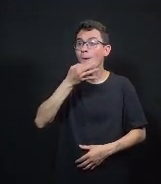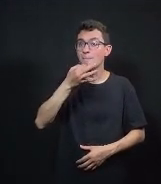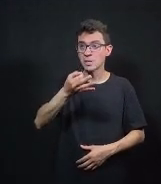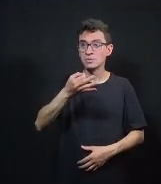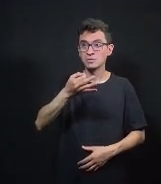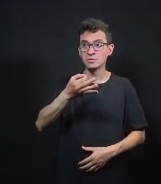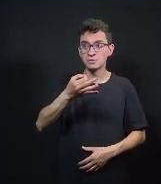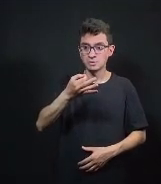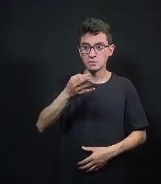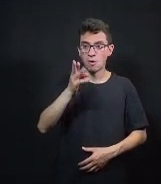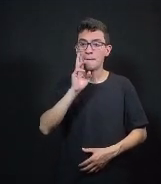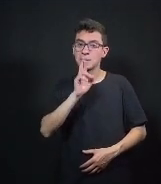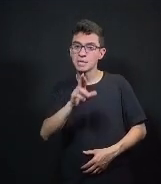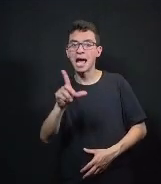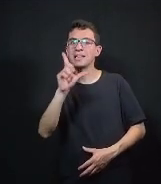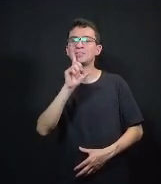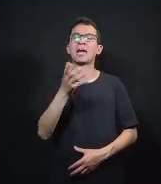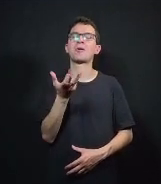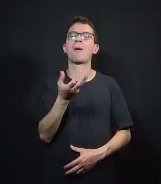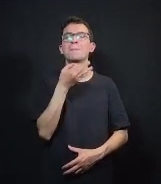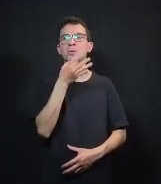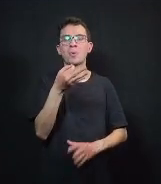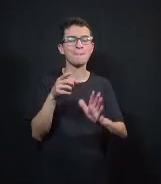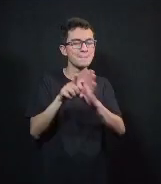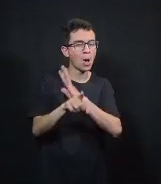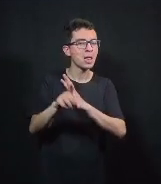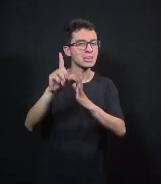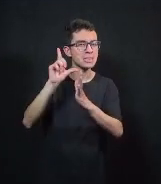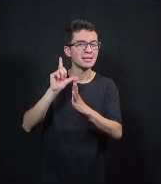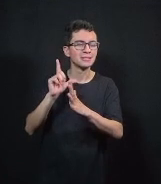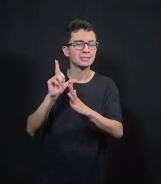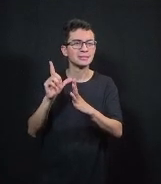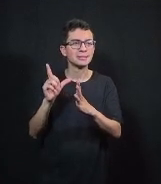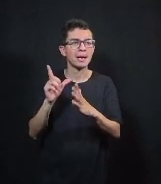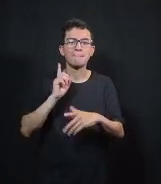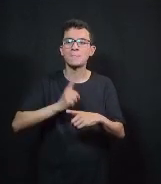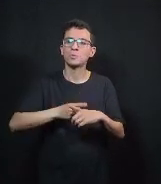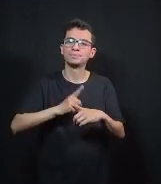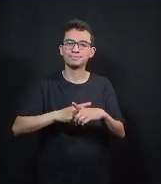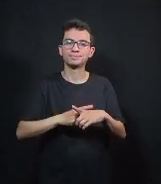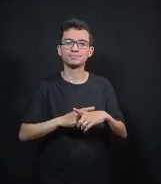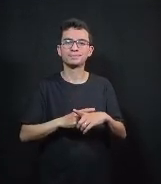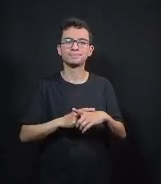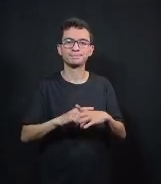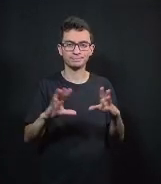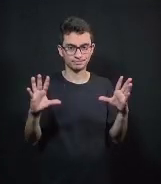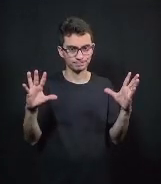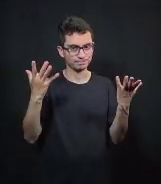Um comentário em relação à pergunta anterior, que eu acho, claro, que tem um componente aí que